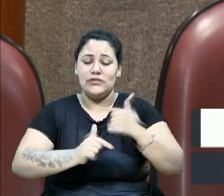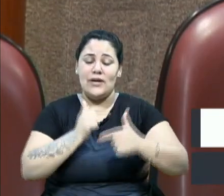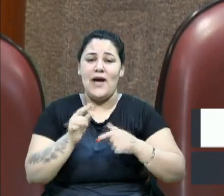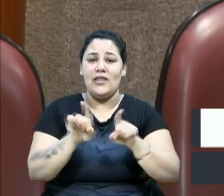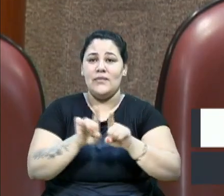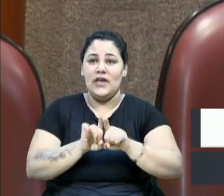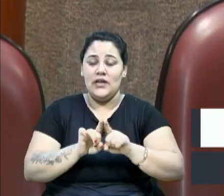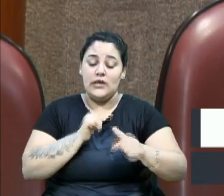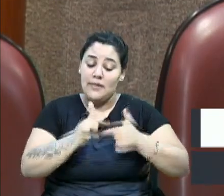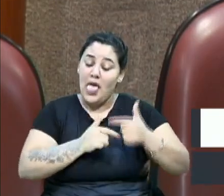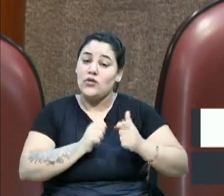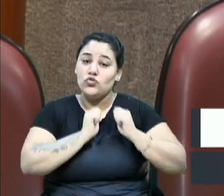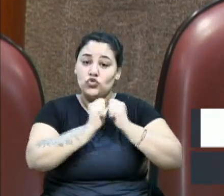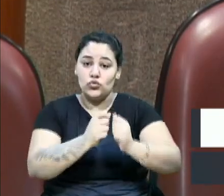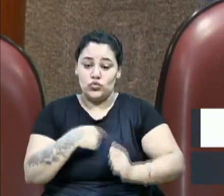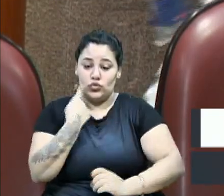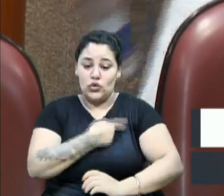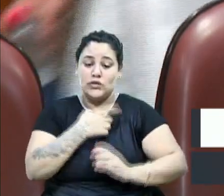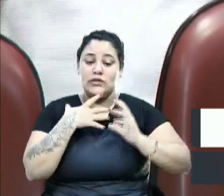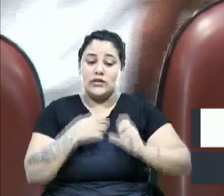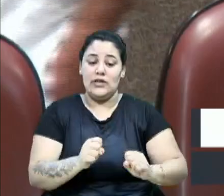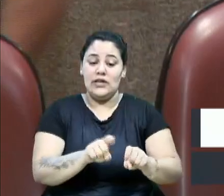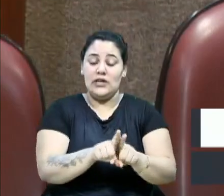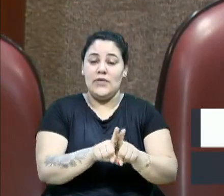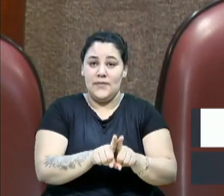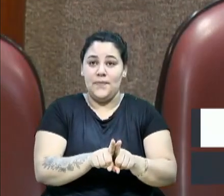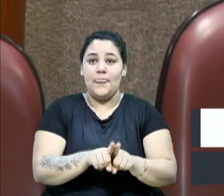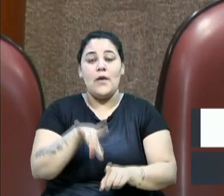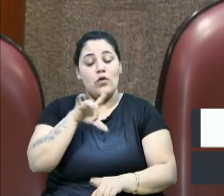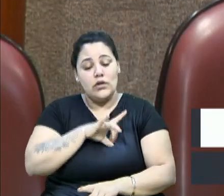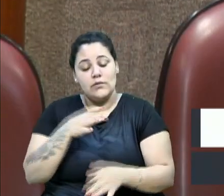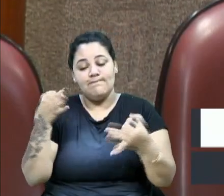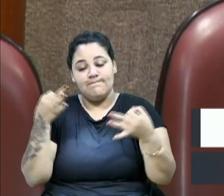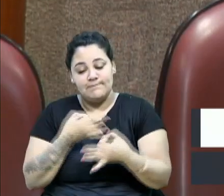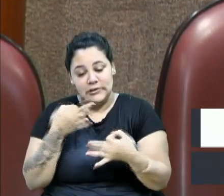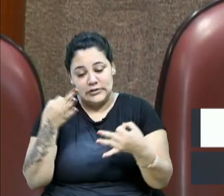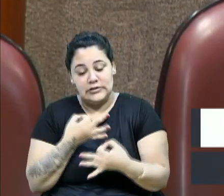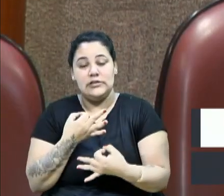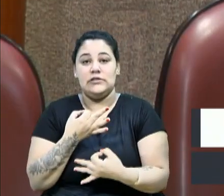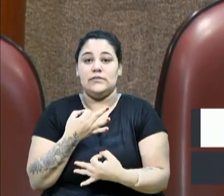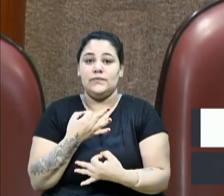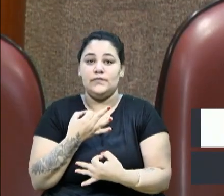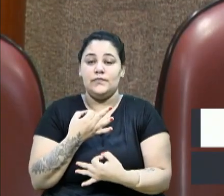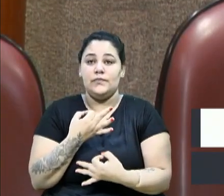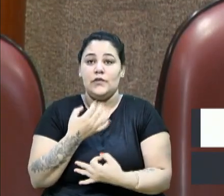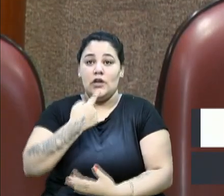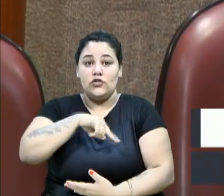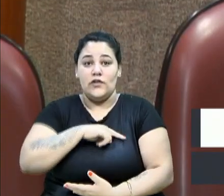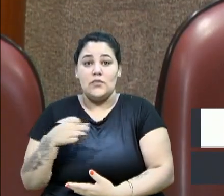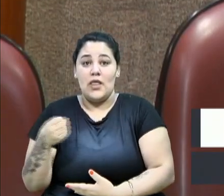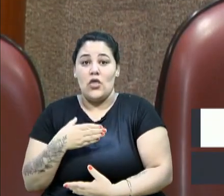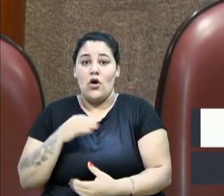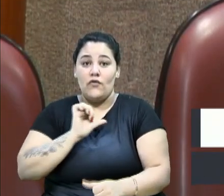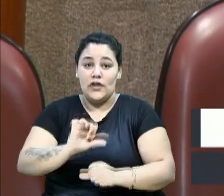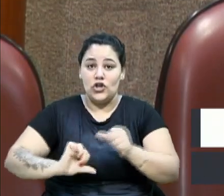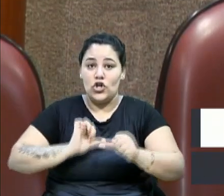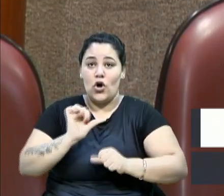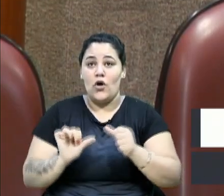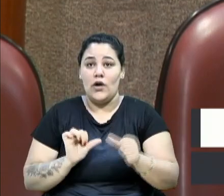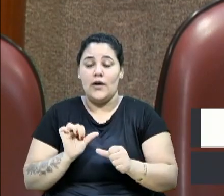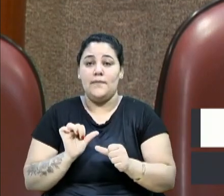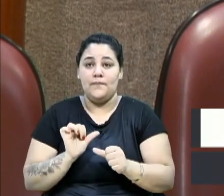juntamente com a equipe da secretaria Então eu tenho certeza né que a gente faz uma nova mudança no que é esporte